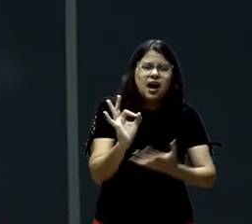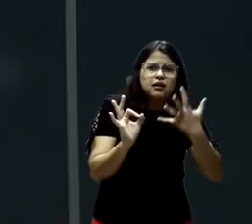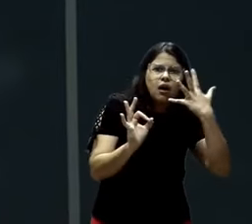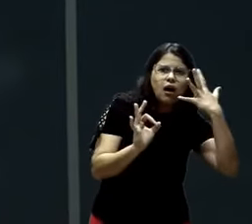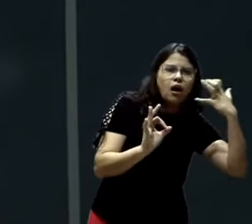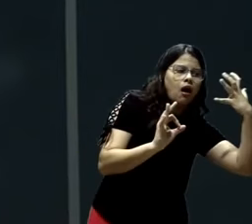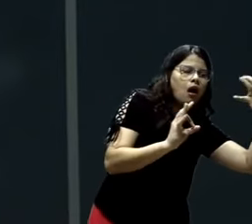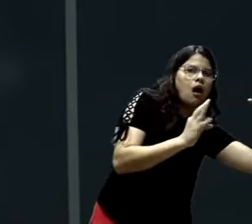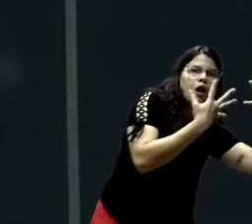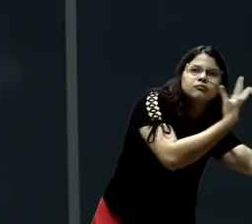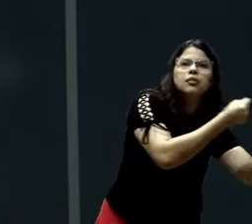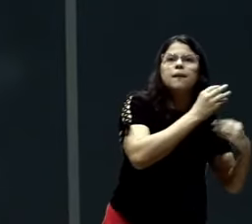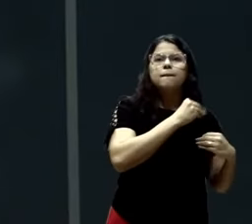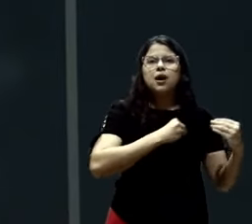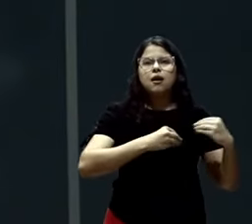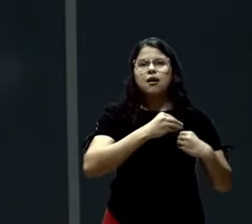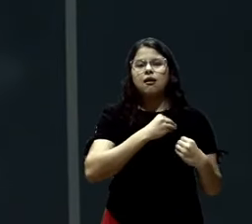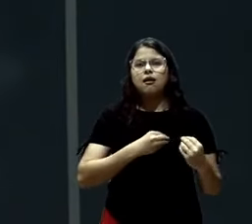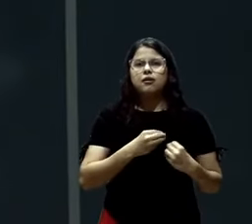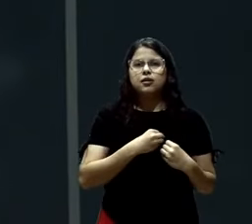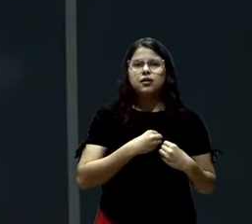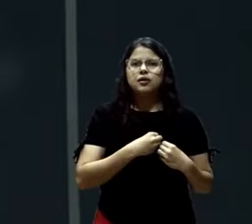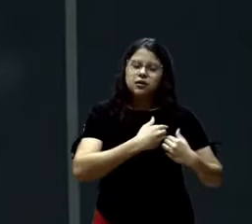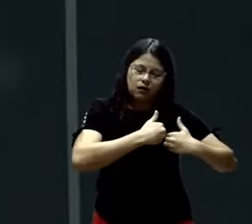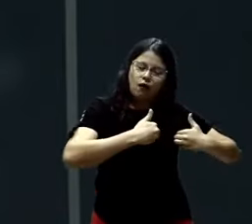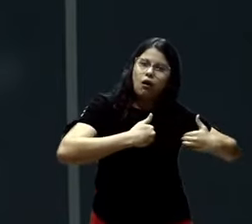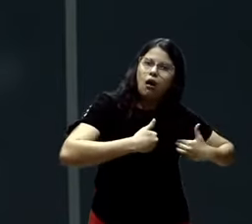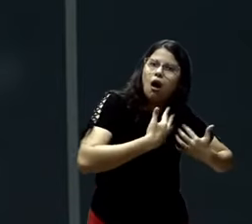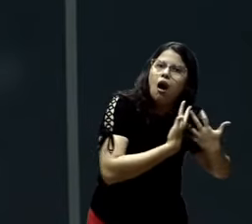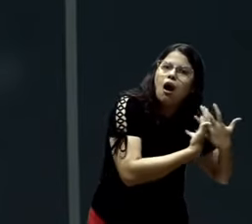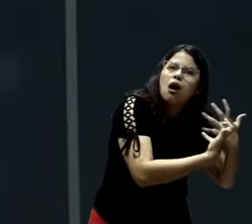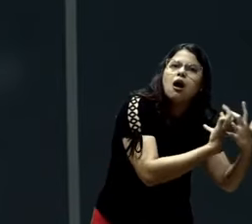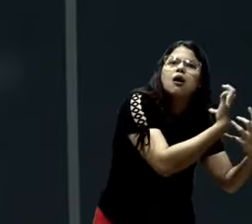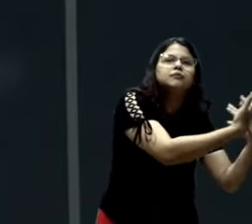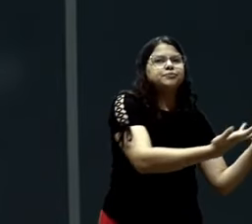Quem não ora não consegue fechar a brecha que todo dia nós abrimos.